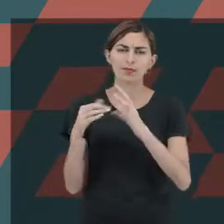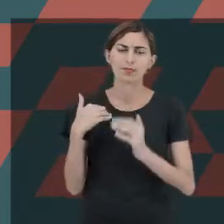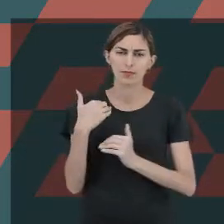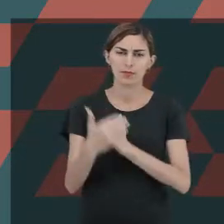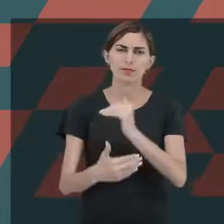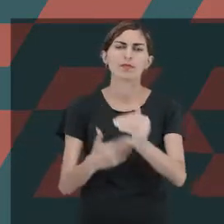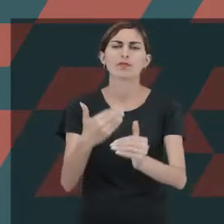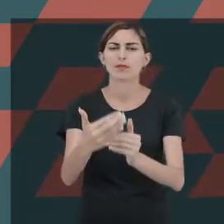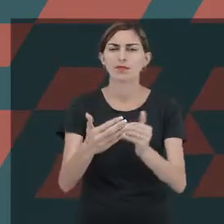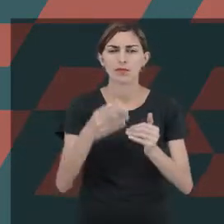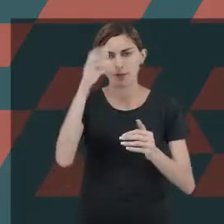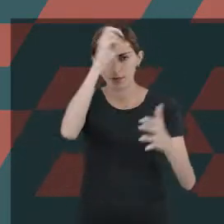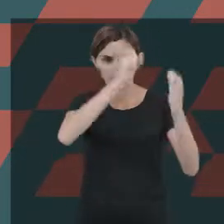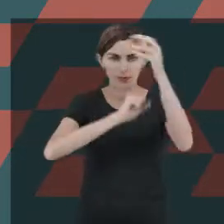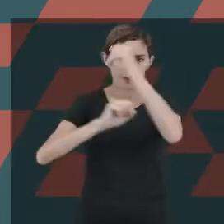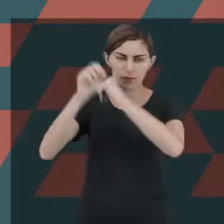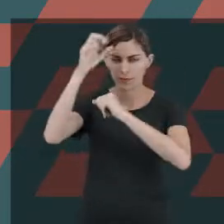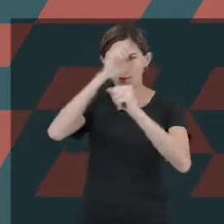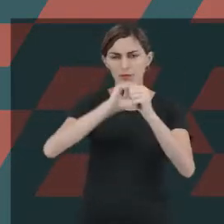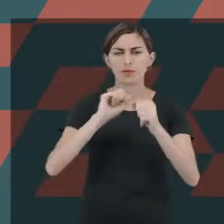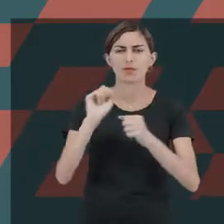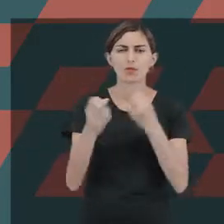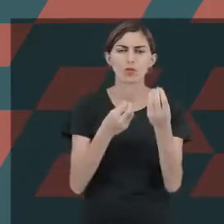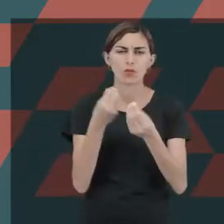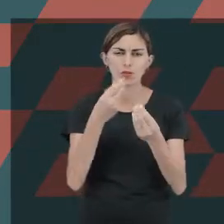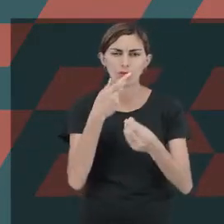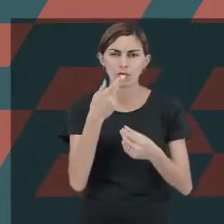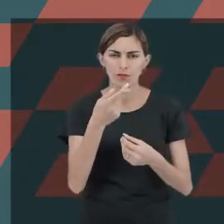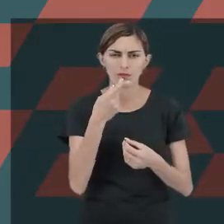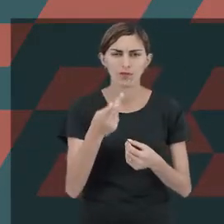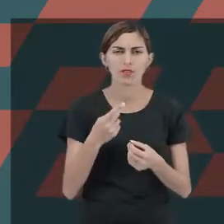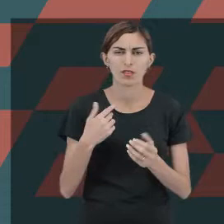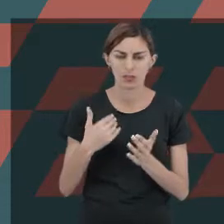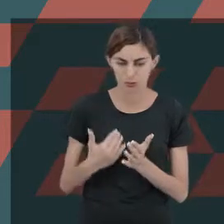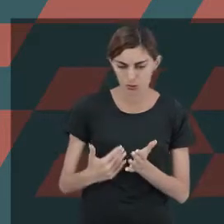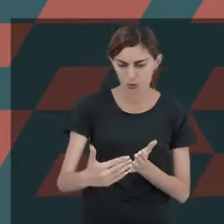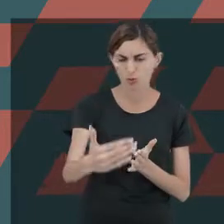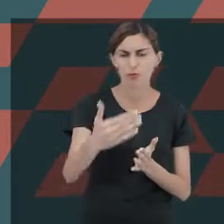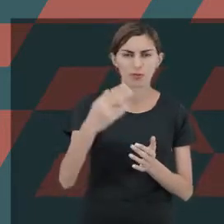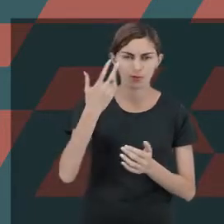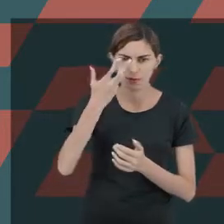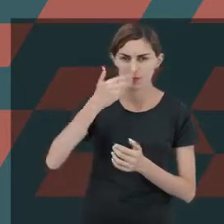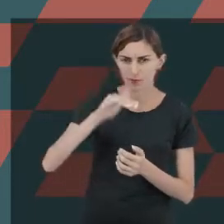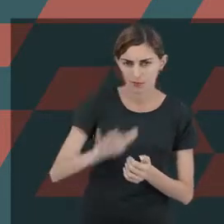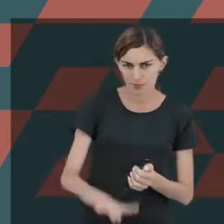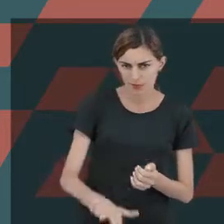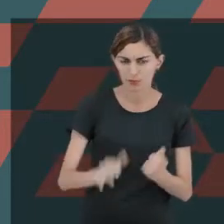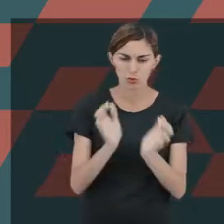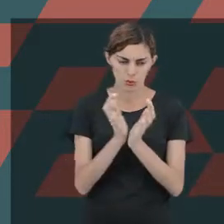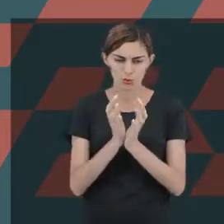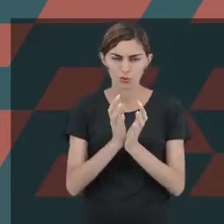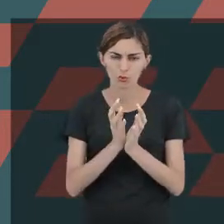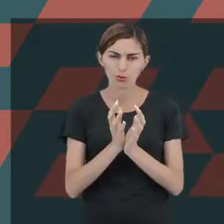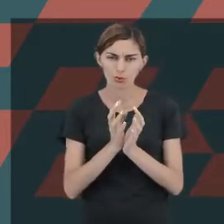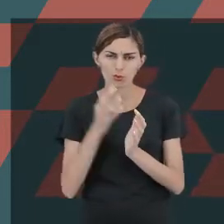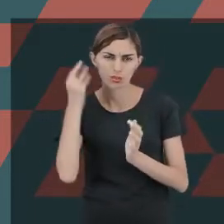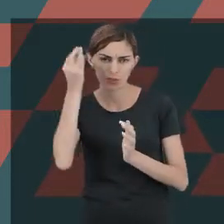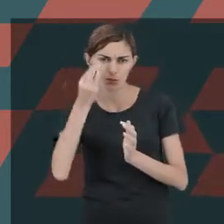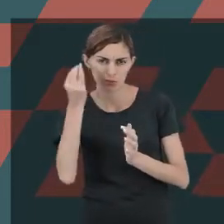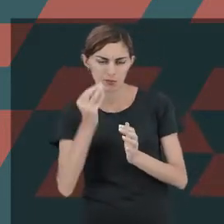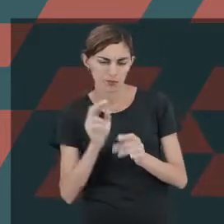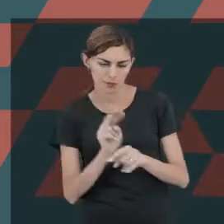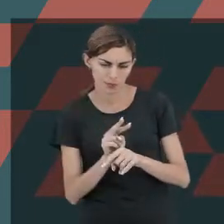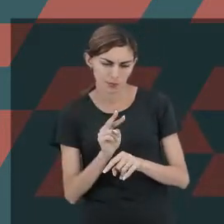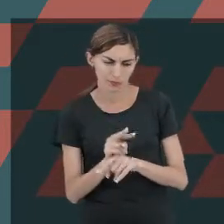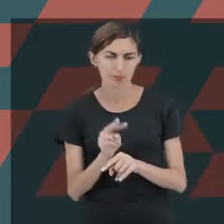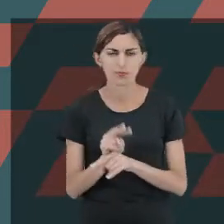desse aprendizado, né? Como eu falei, é uma equipe grande que precisa acompanhar essas crianças, né? Um grupo de especialistas grandes, e aí vai depender de cada quadro,